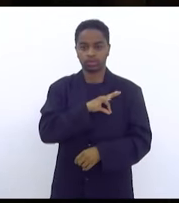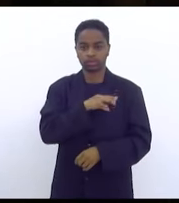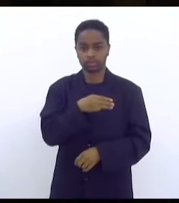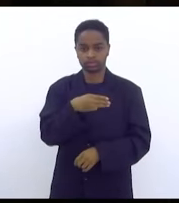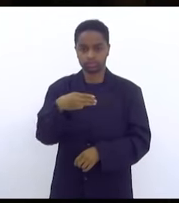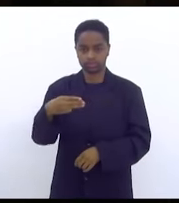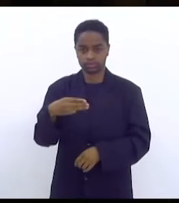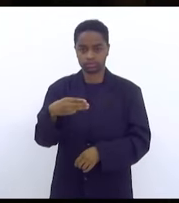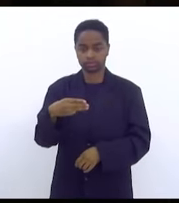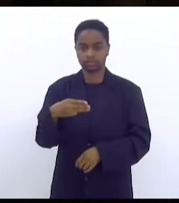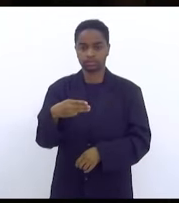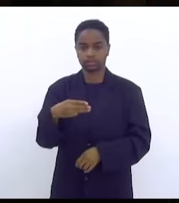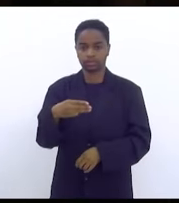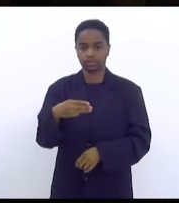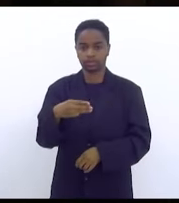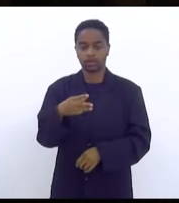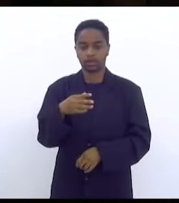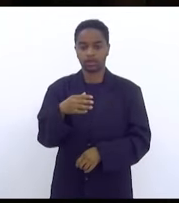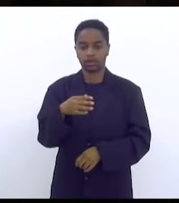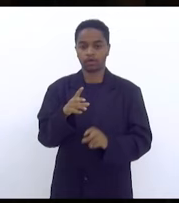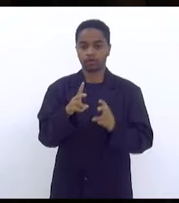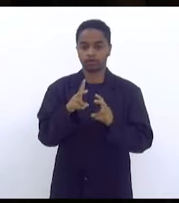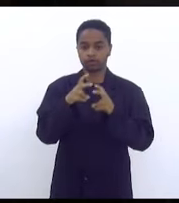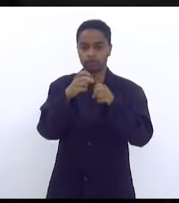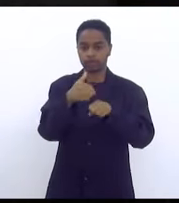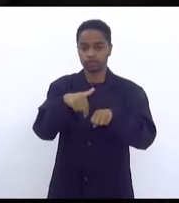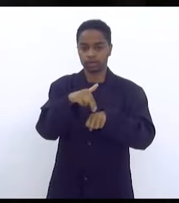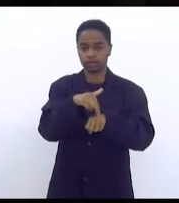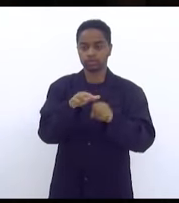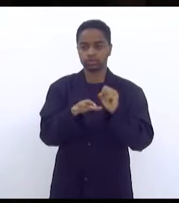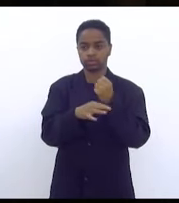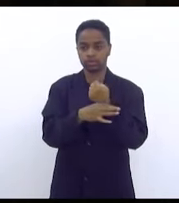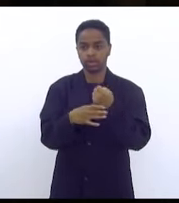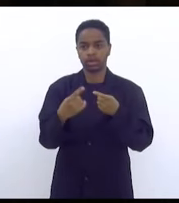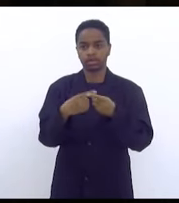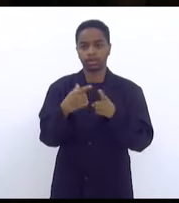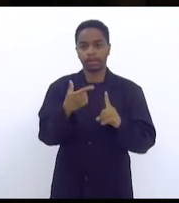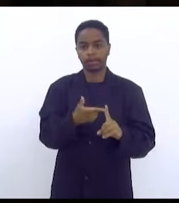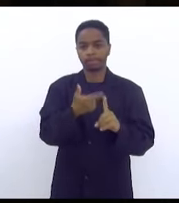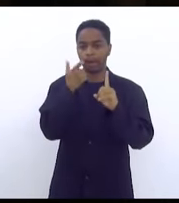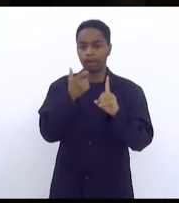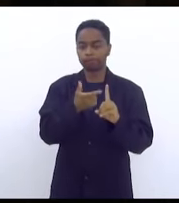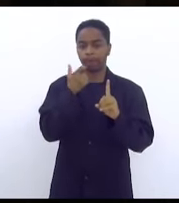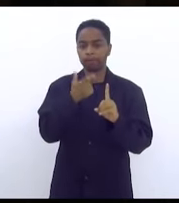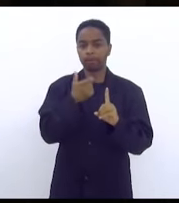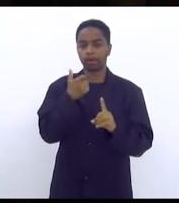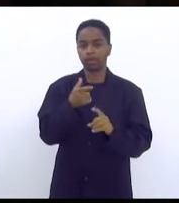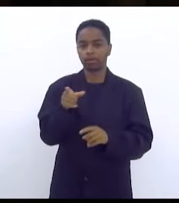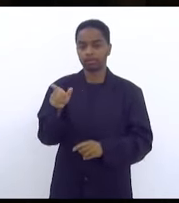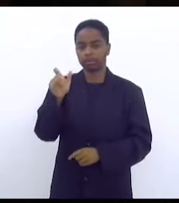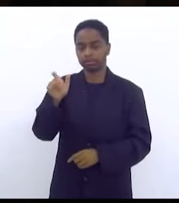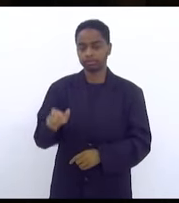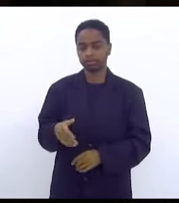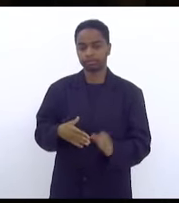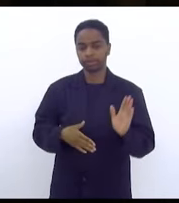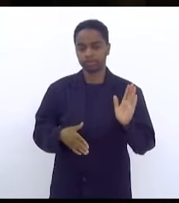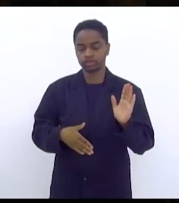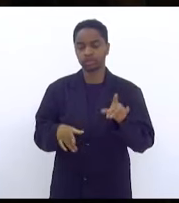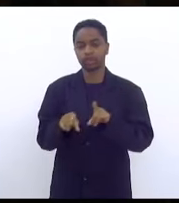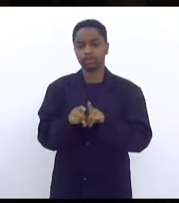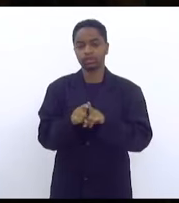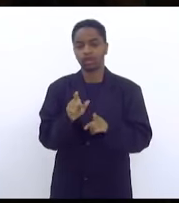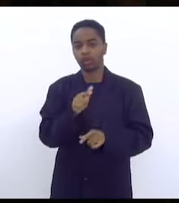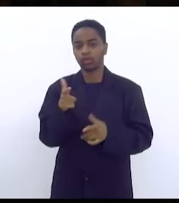militar da Força Nacional de Segurança, assassinado covardemente pelo um marginal, e outra